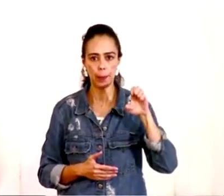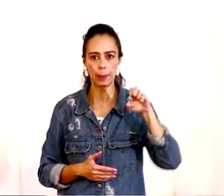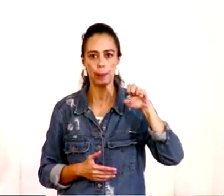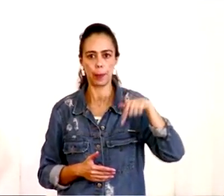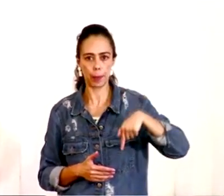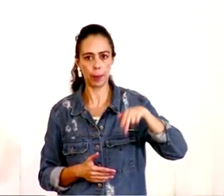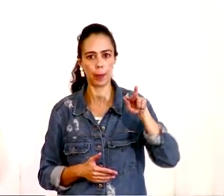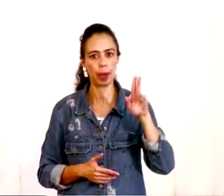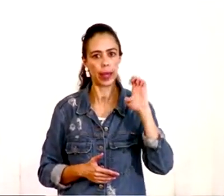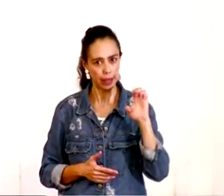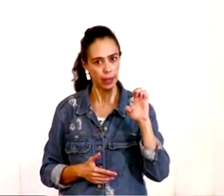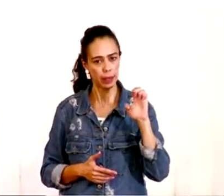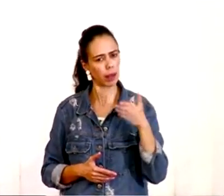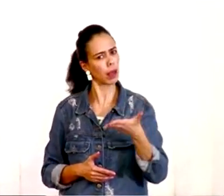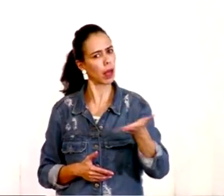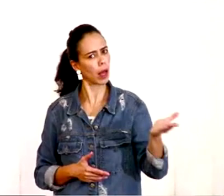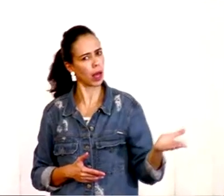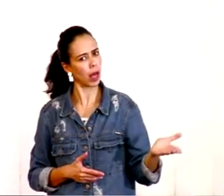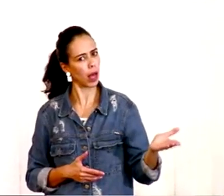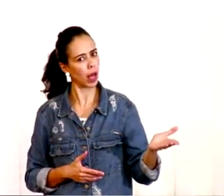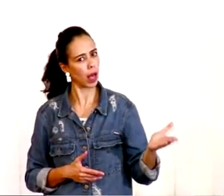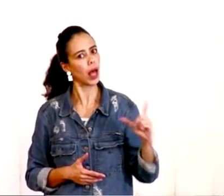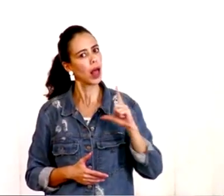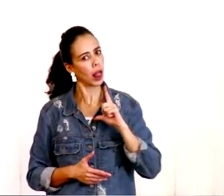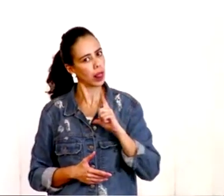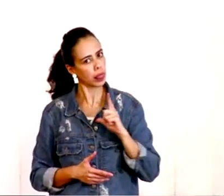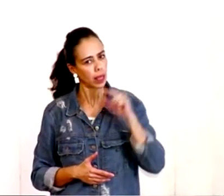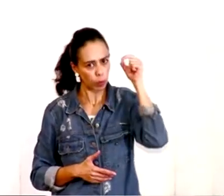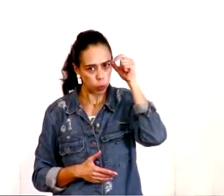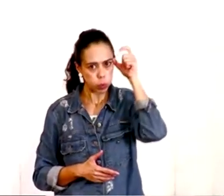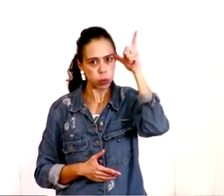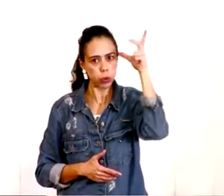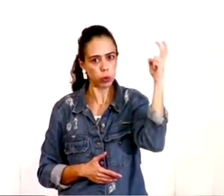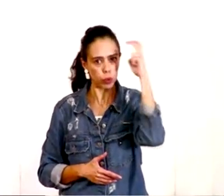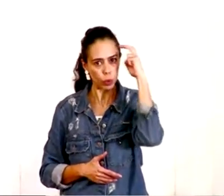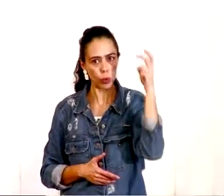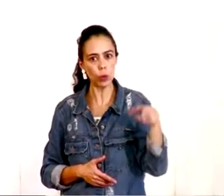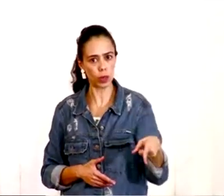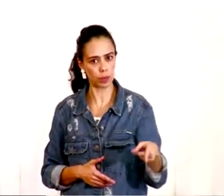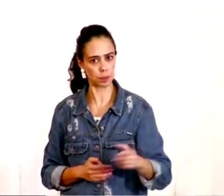desenvolvimento cultural. Por mais que eram da